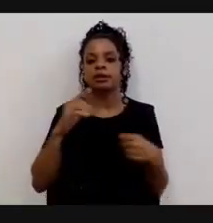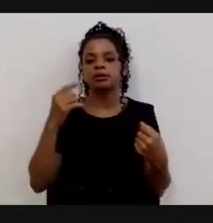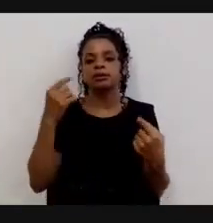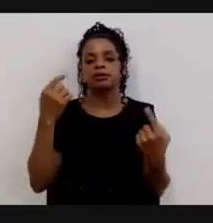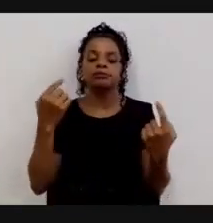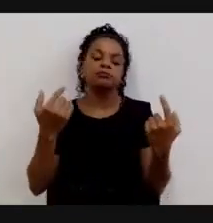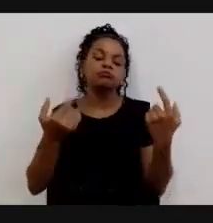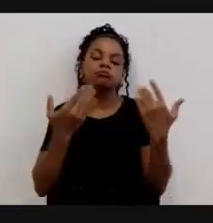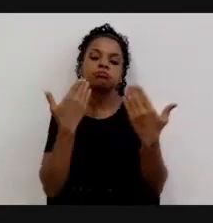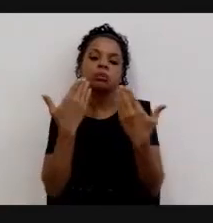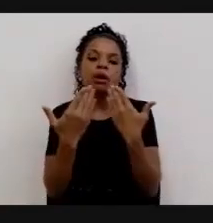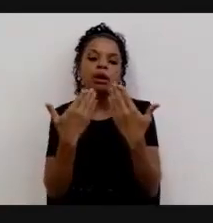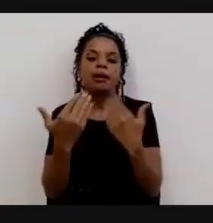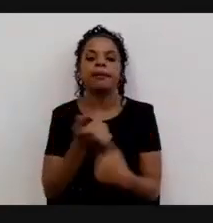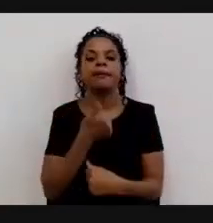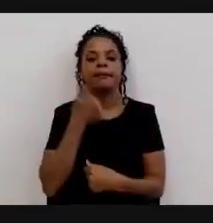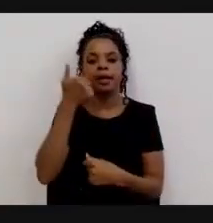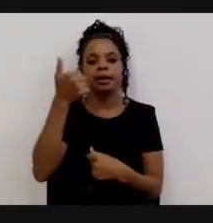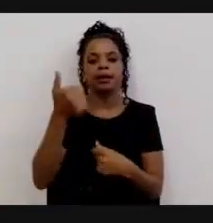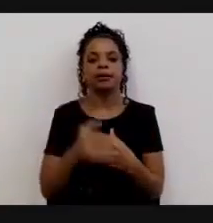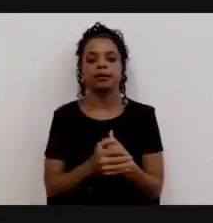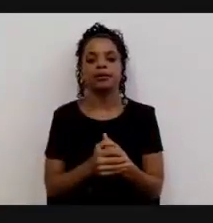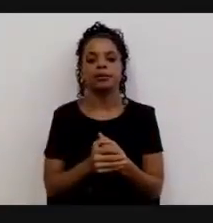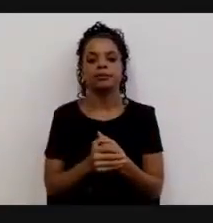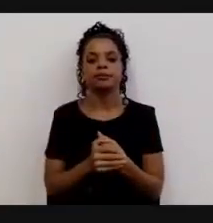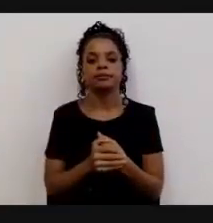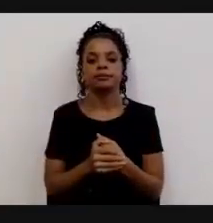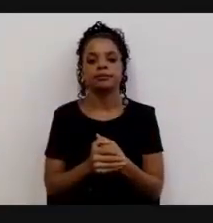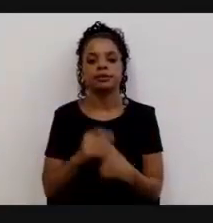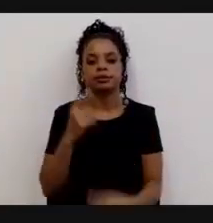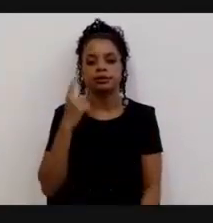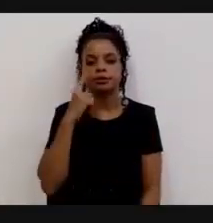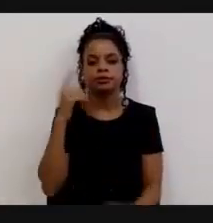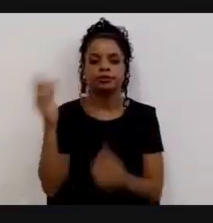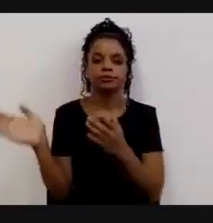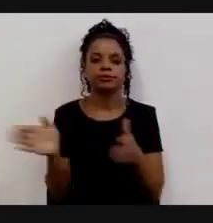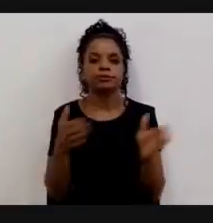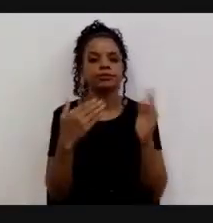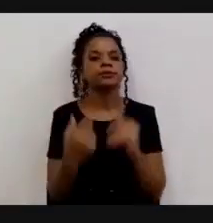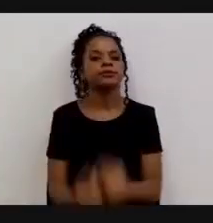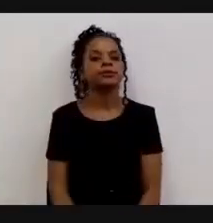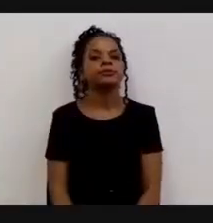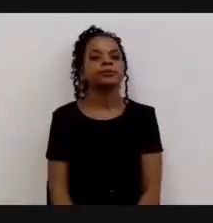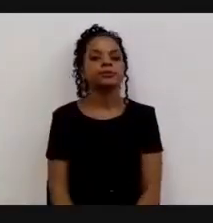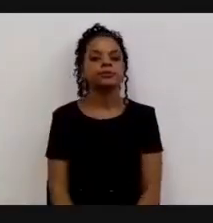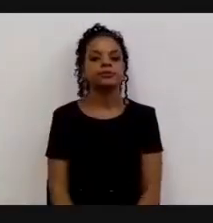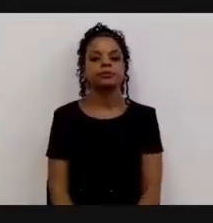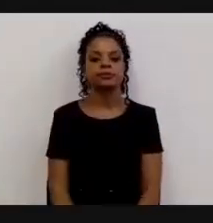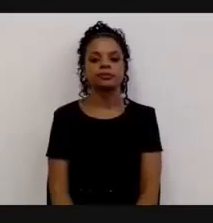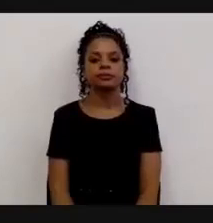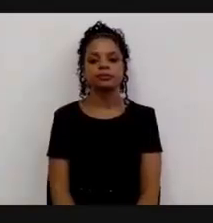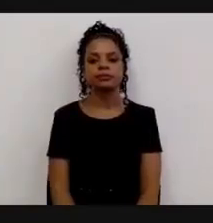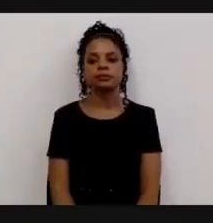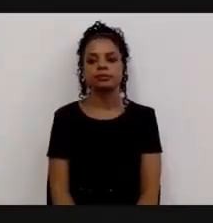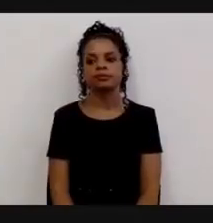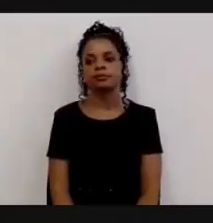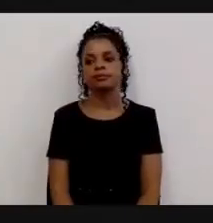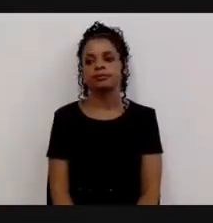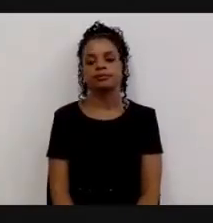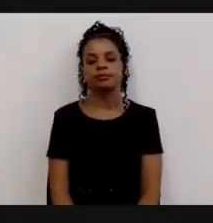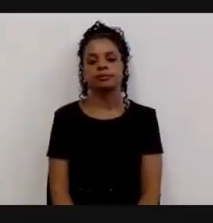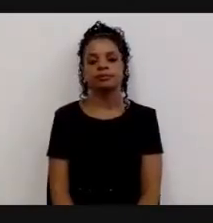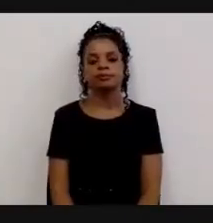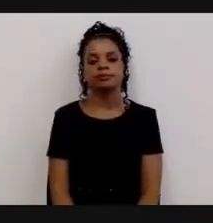A transparência, eu falo... deixa eu ver qual que é o próximo slide aqui. Deixa eu só ver se eu... Não, vou voltar.